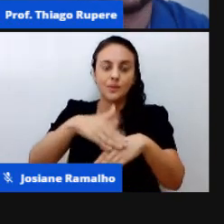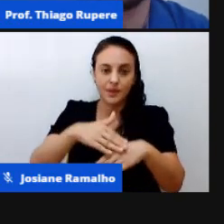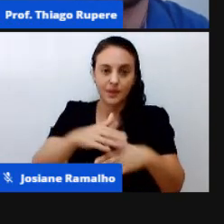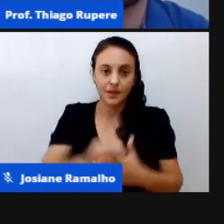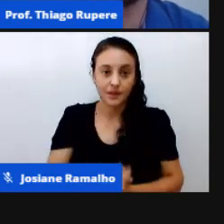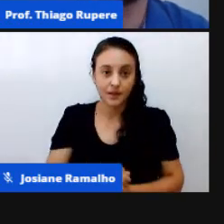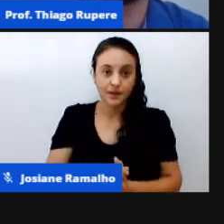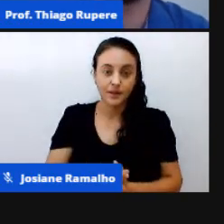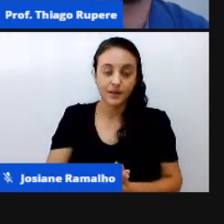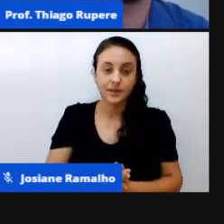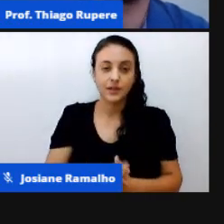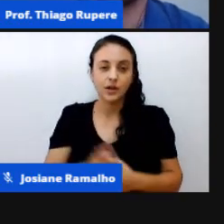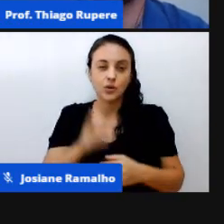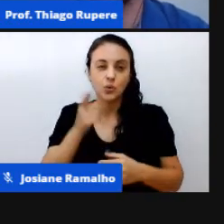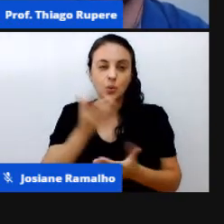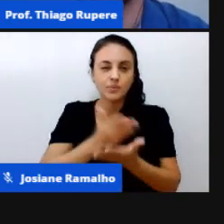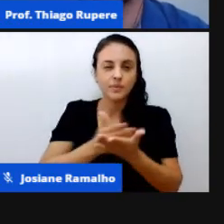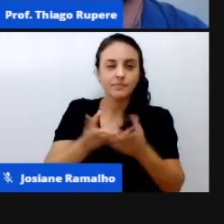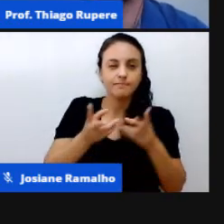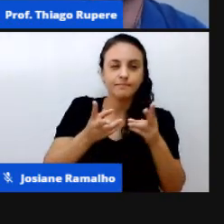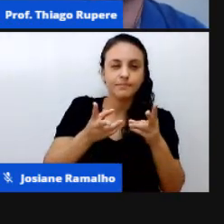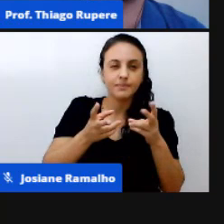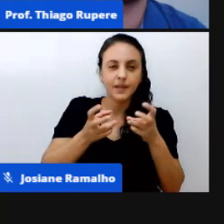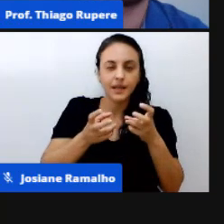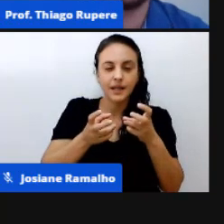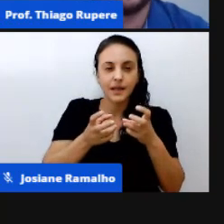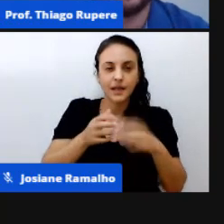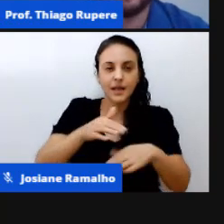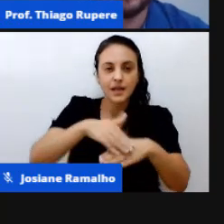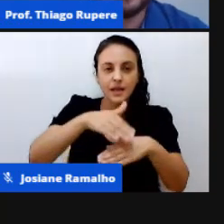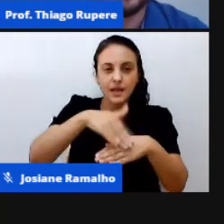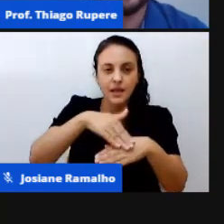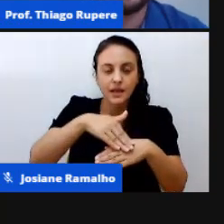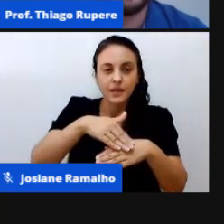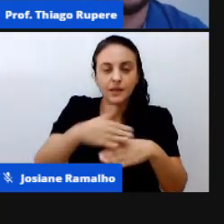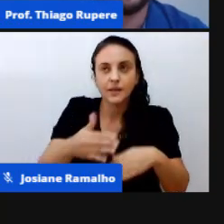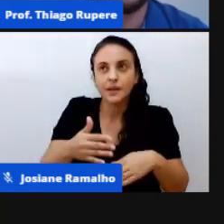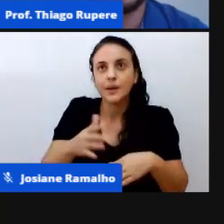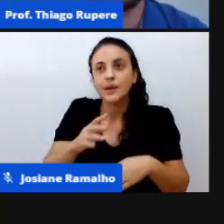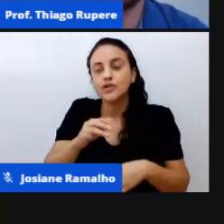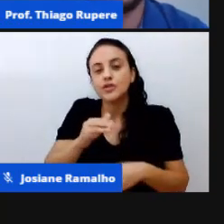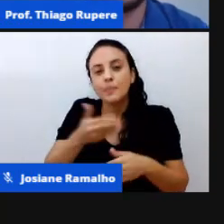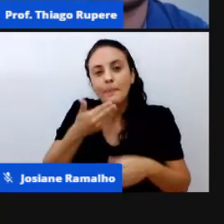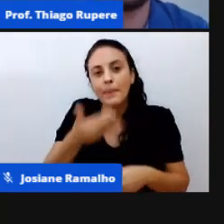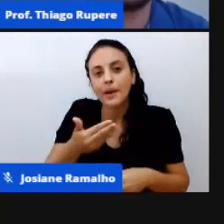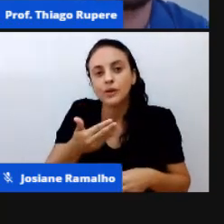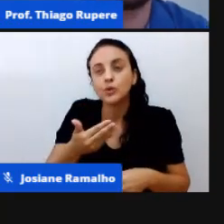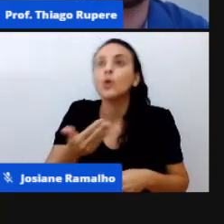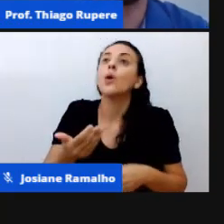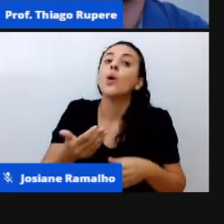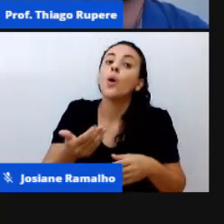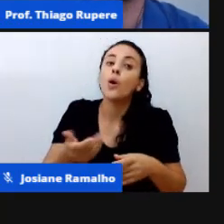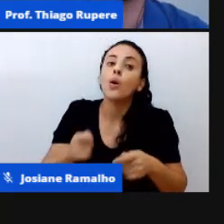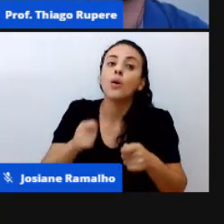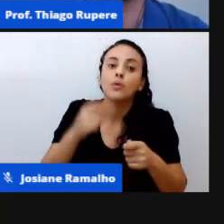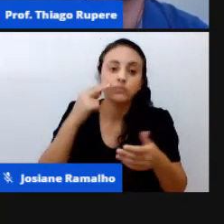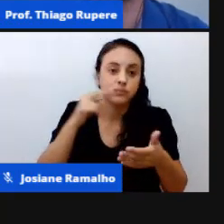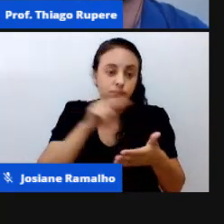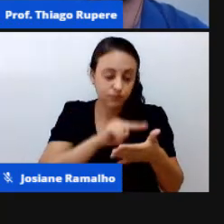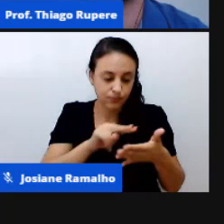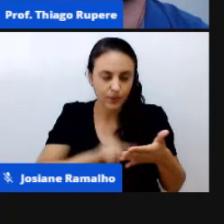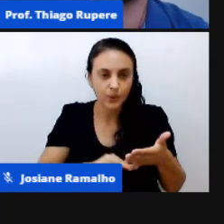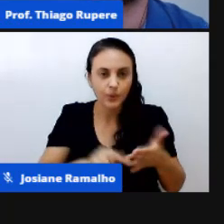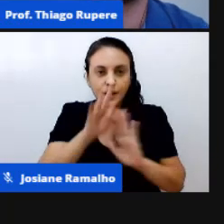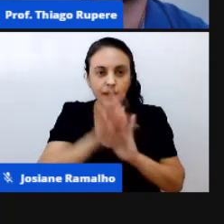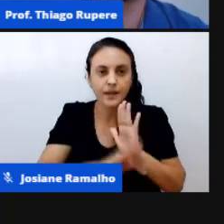da autonomia, quando se pede, por exemplo, para o aluno estudar um texto, quando se pede para o aluno realizar uma enquete,